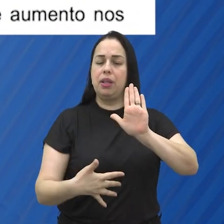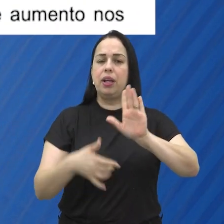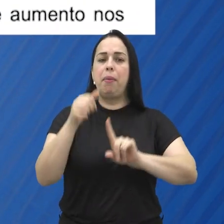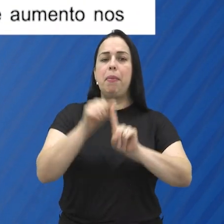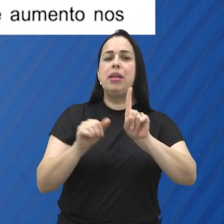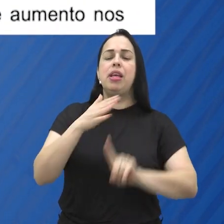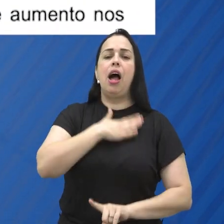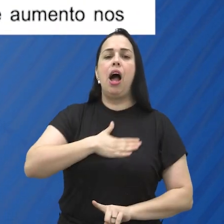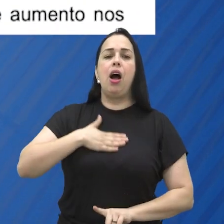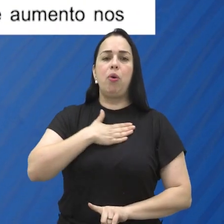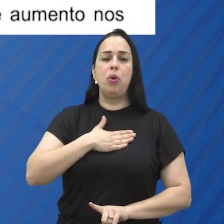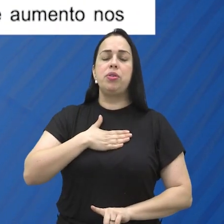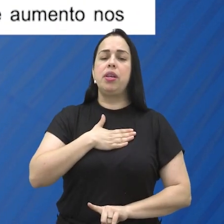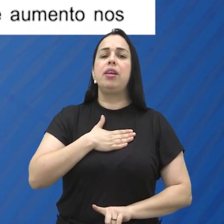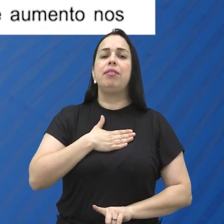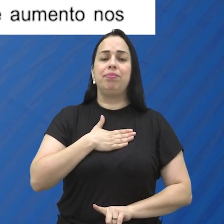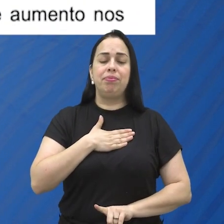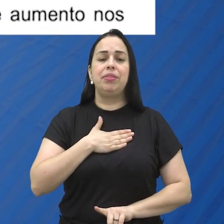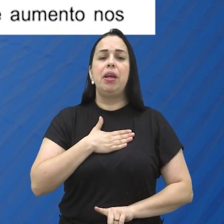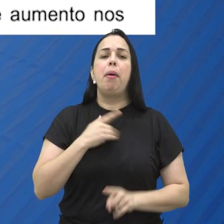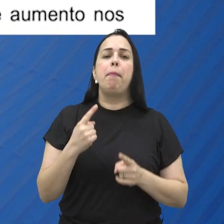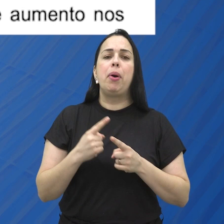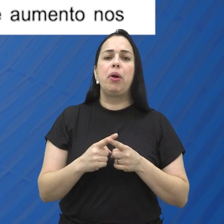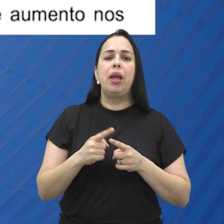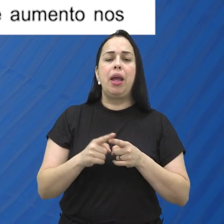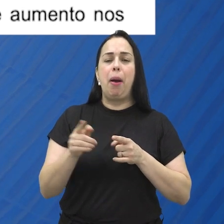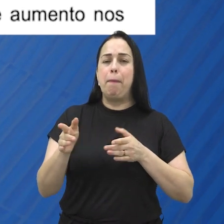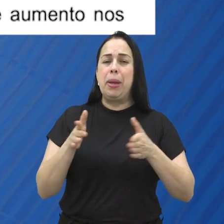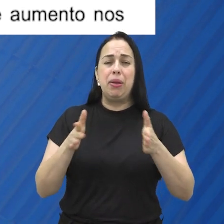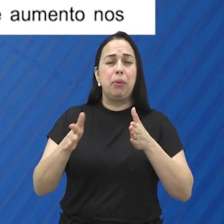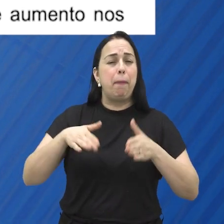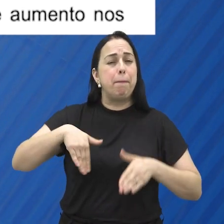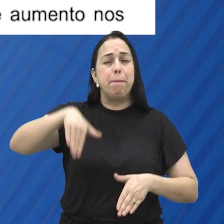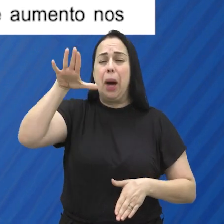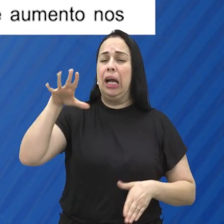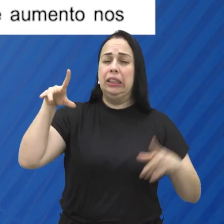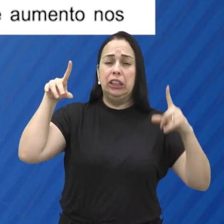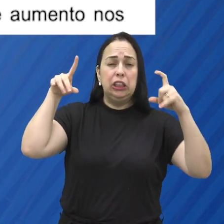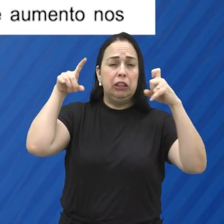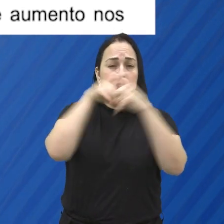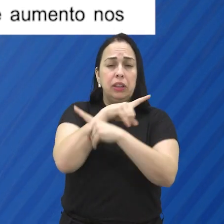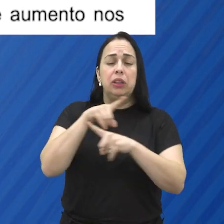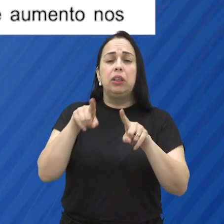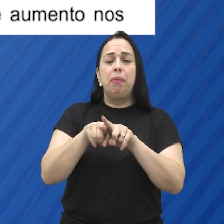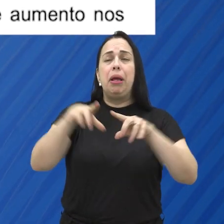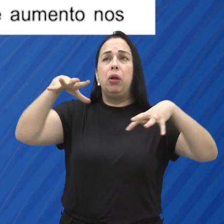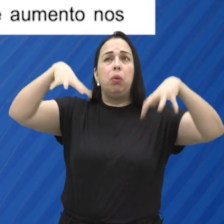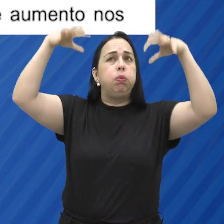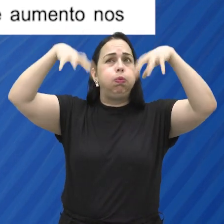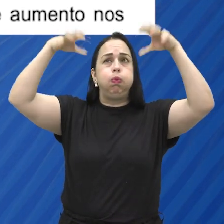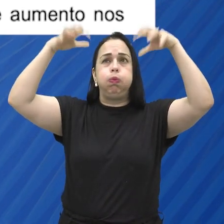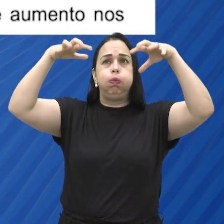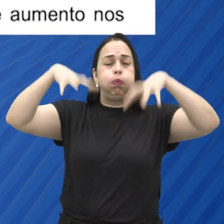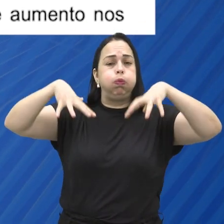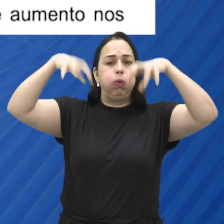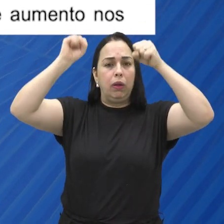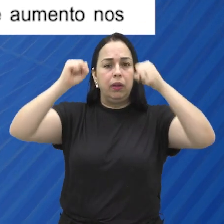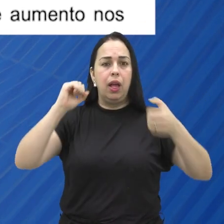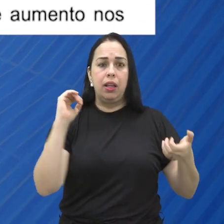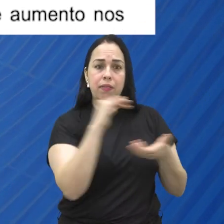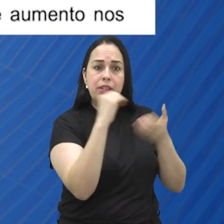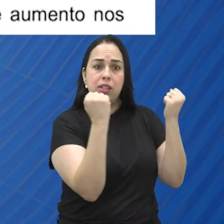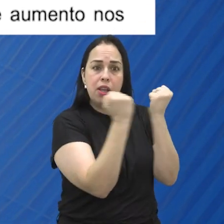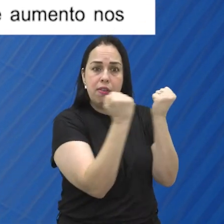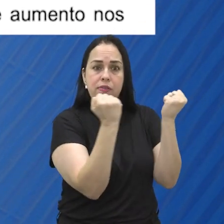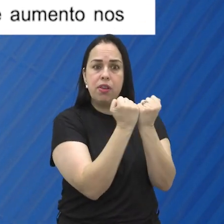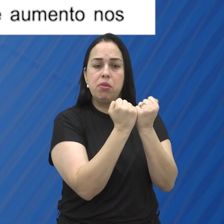de agosto foi escolhido por ser considerado um dos períodos mais críticos do ano para queimadas, época em que a Defesa Civil